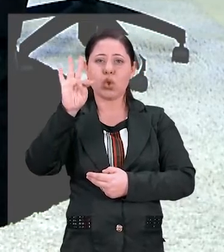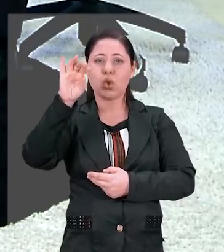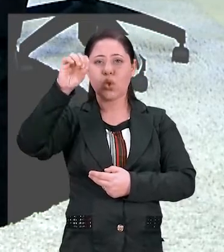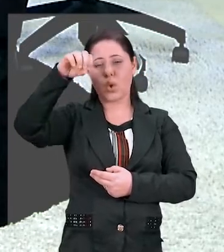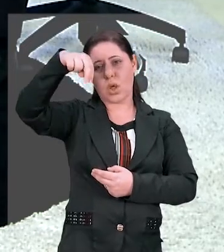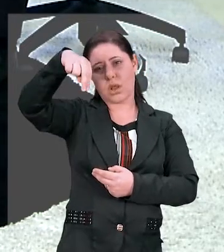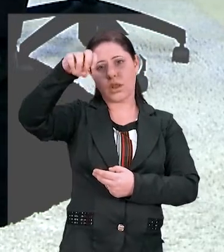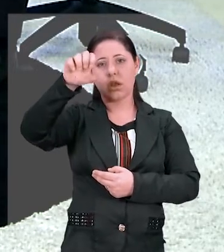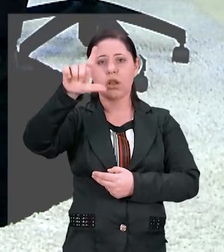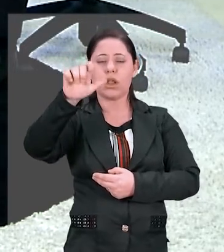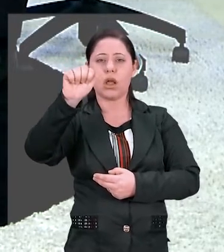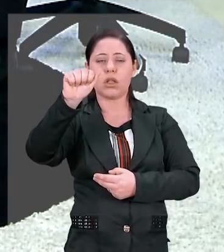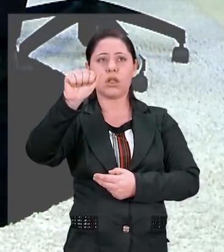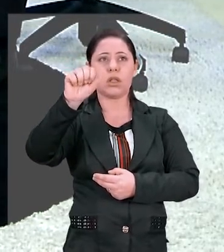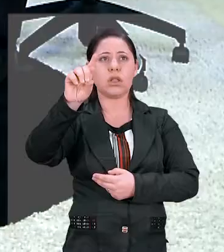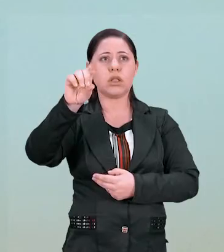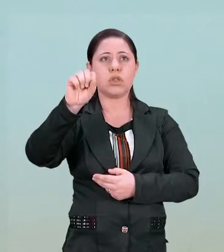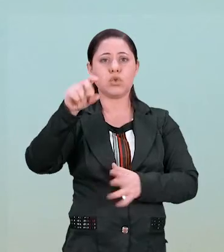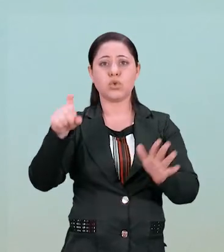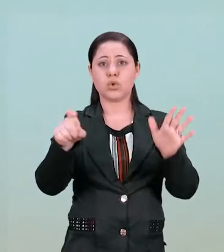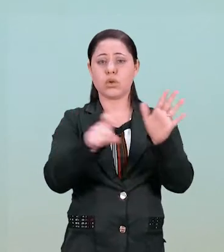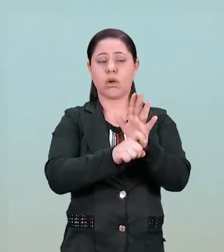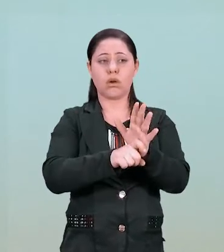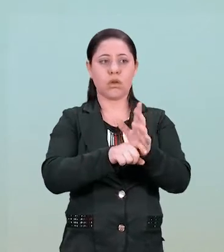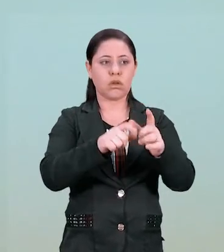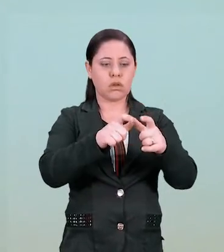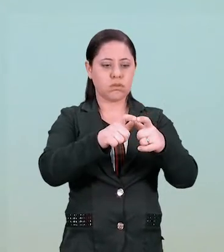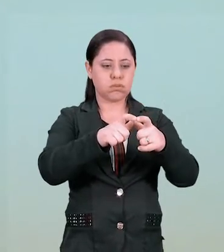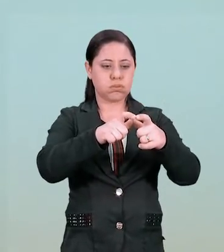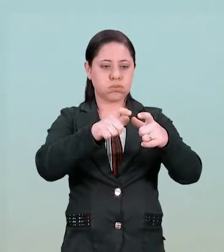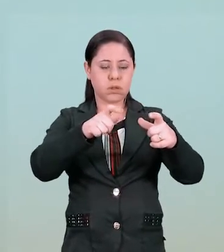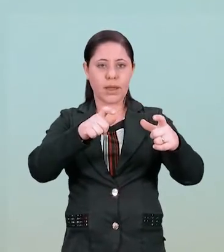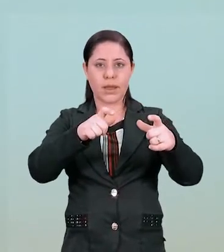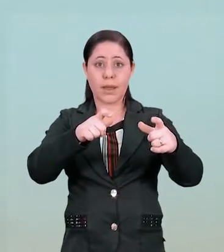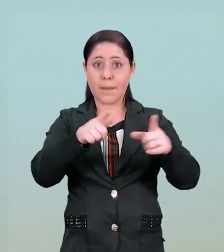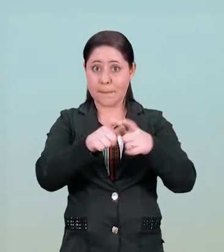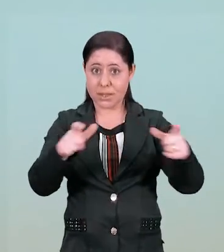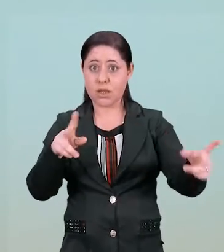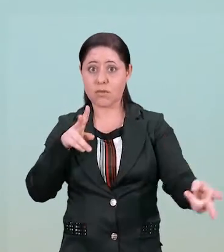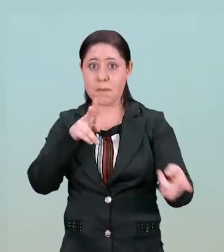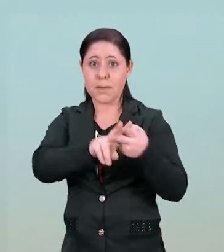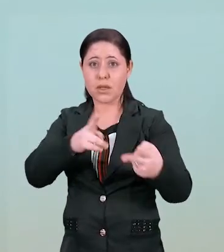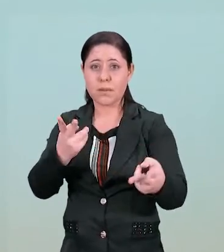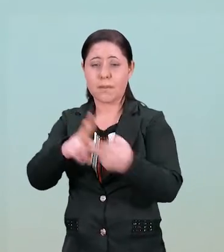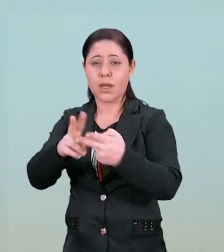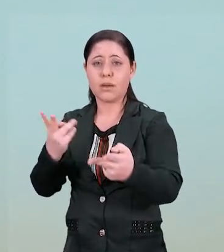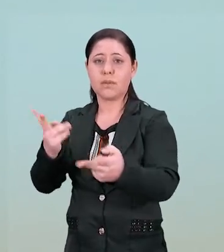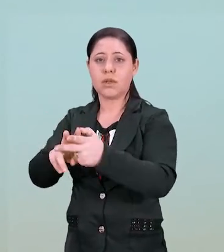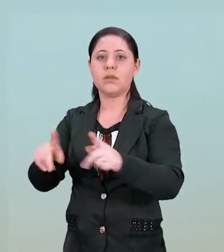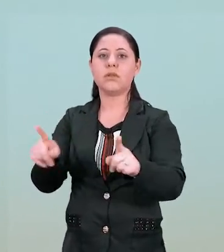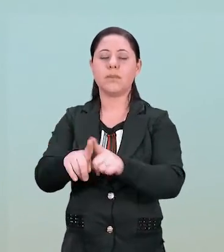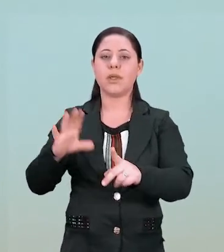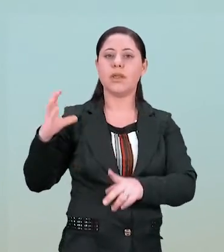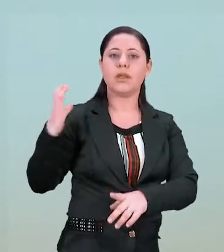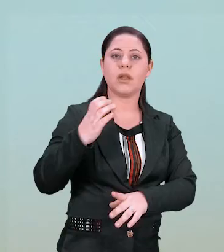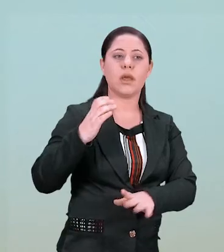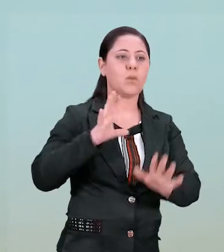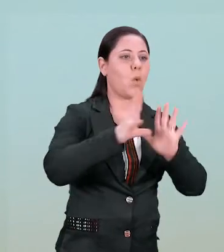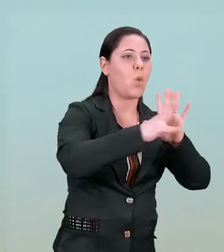mesmo volume que aumentavam as apreensões, aumentava também o volume de furtos e roubos, crimes contra o